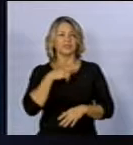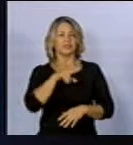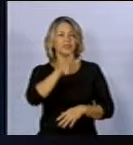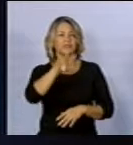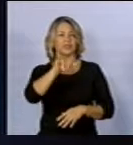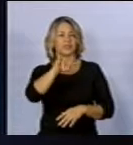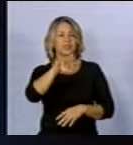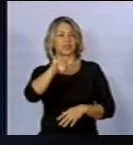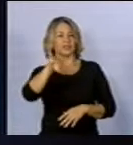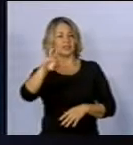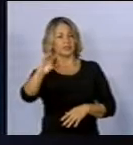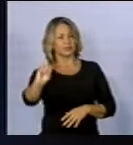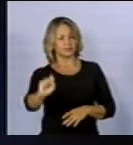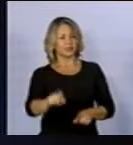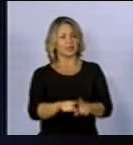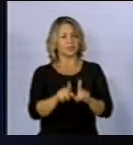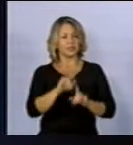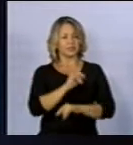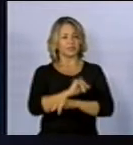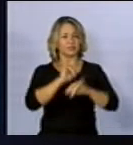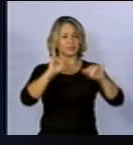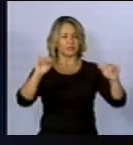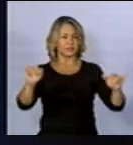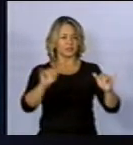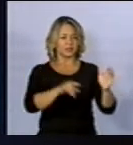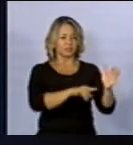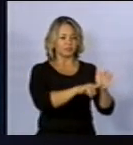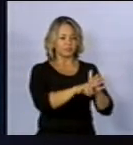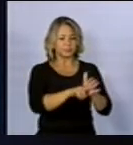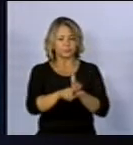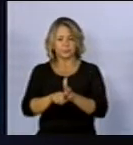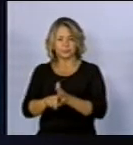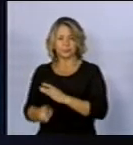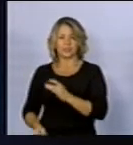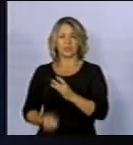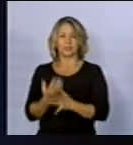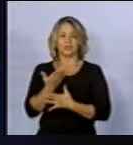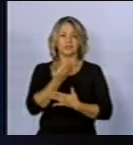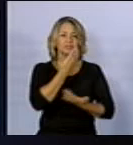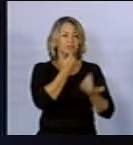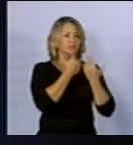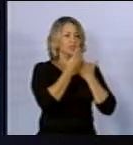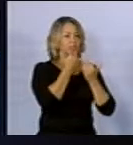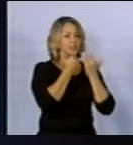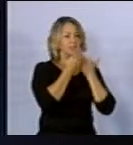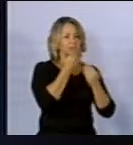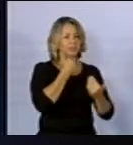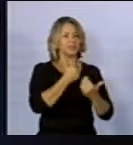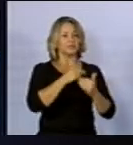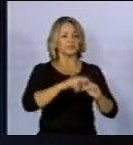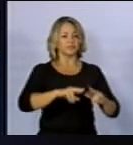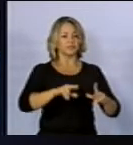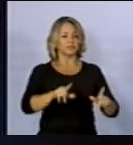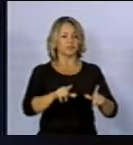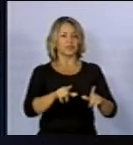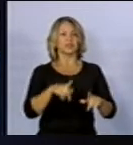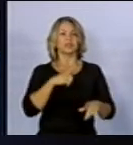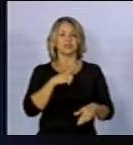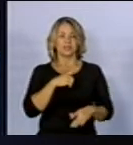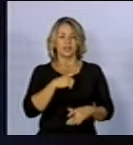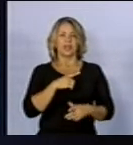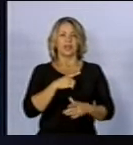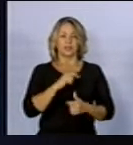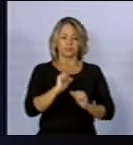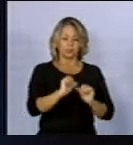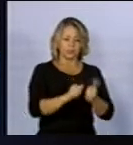relação à rastreabilidade e à produção de alimentos transgênicos com organismos geneticamente